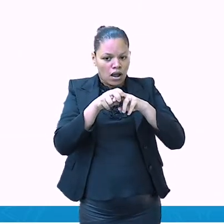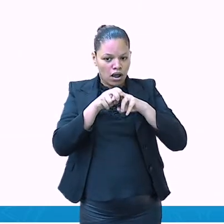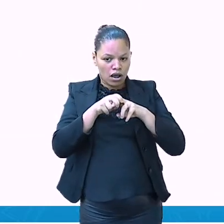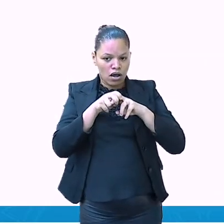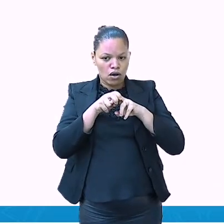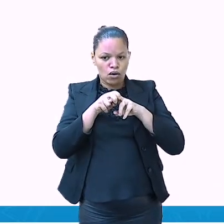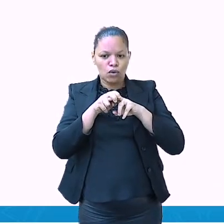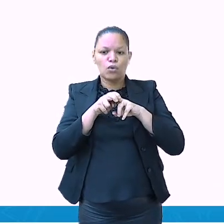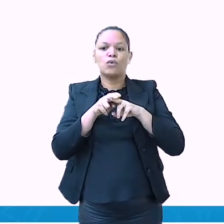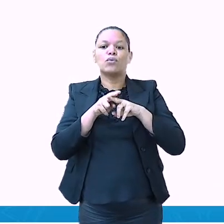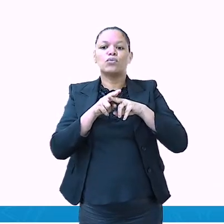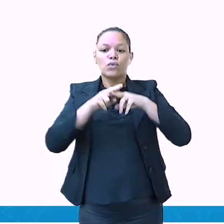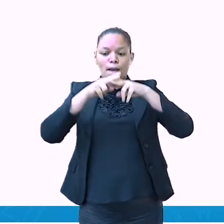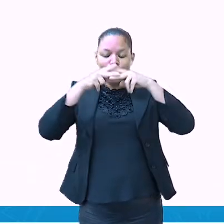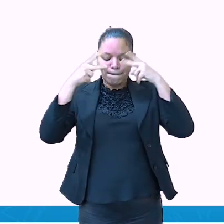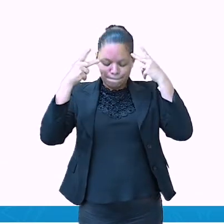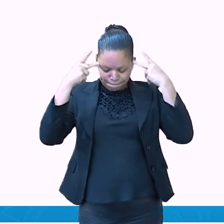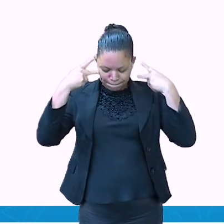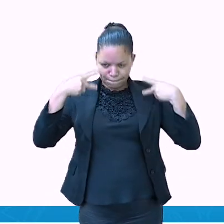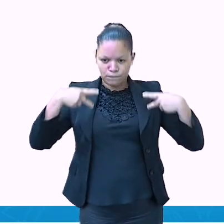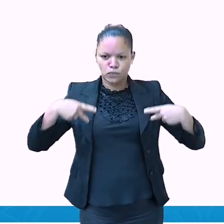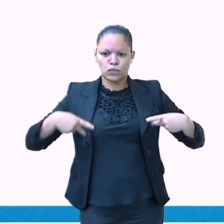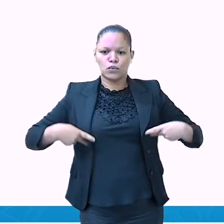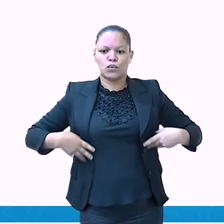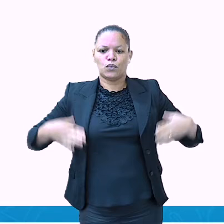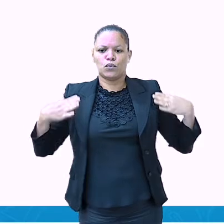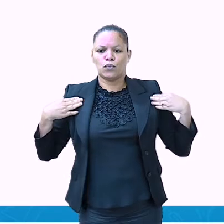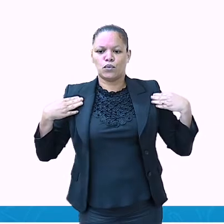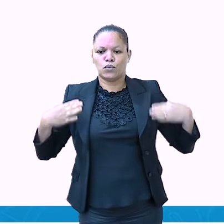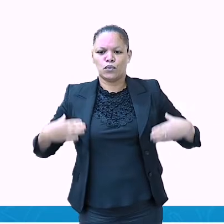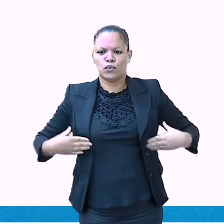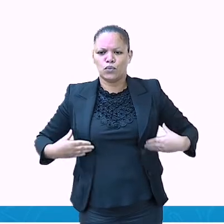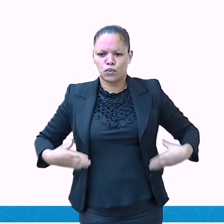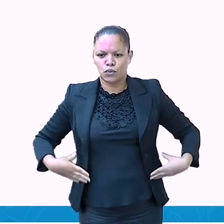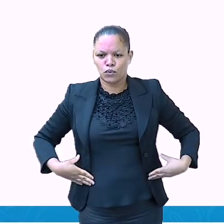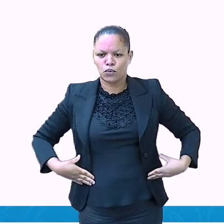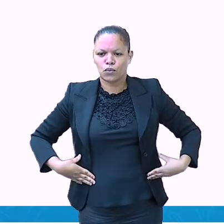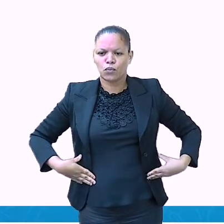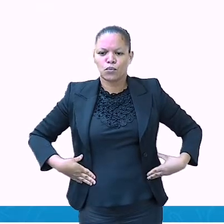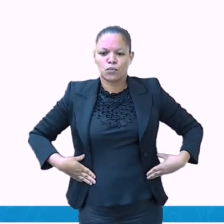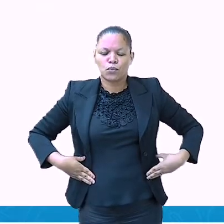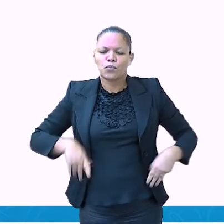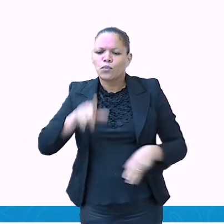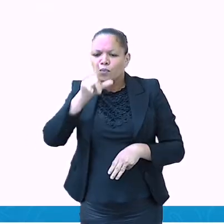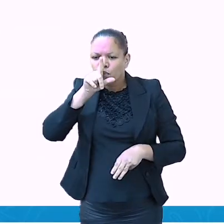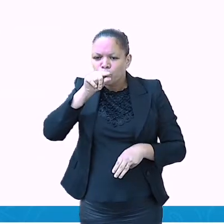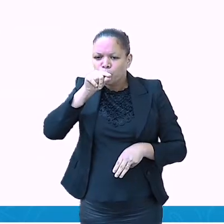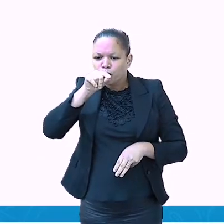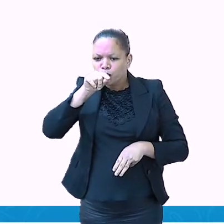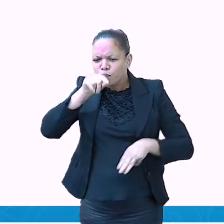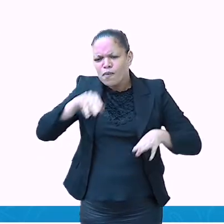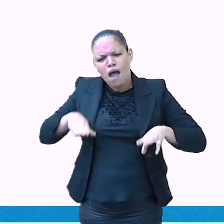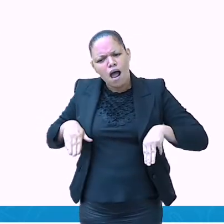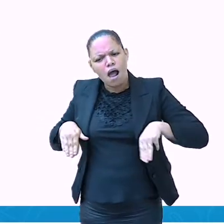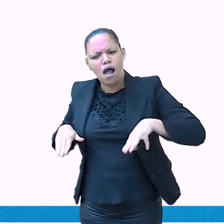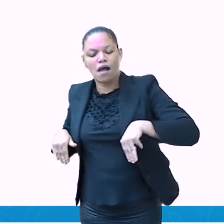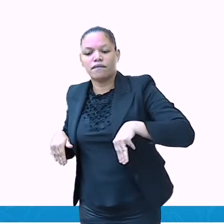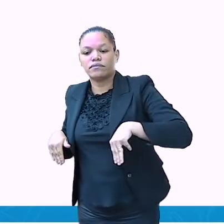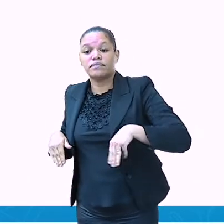Eles também têm um sistema nervoso complexo e eles têm a visão aguçada. A visão ali